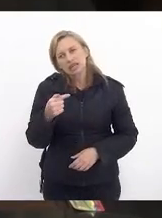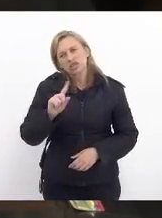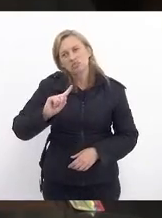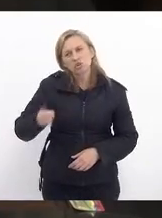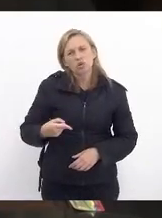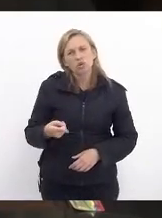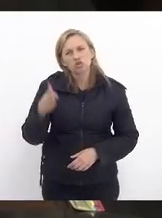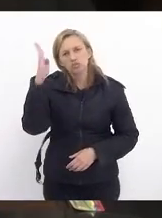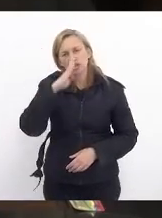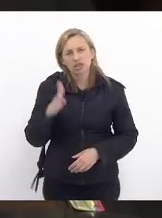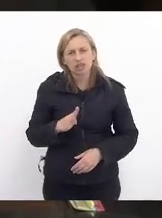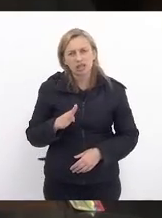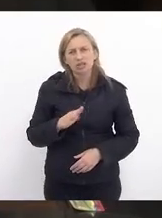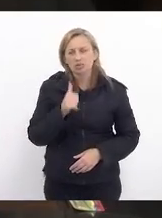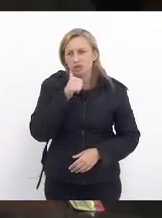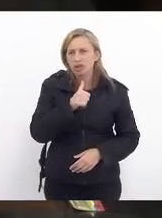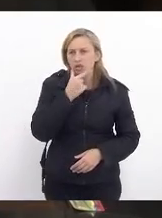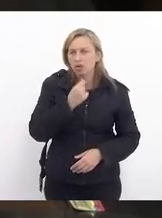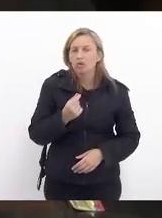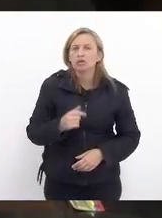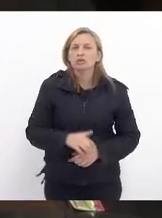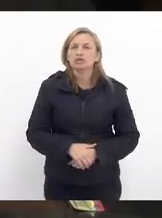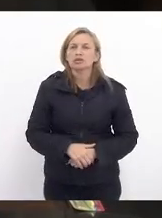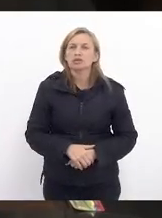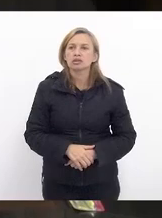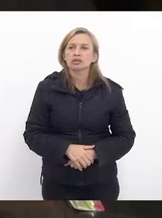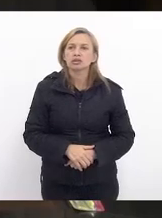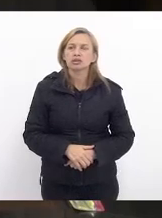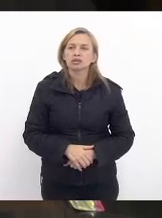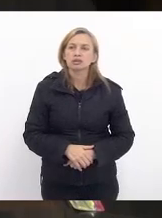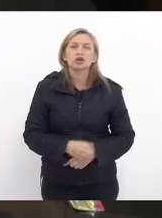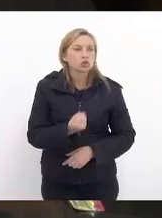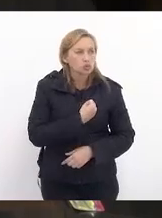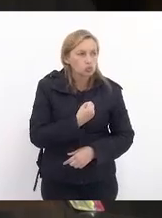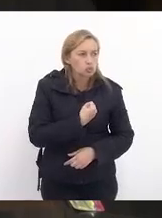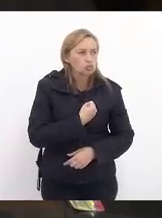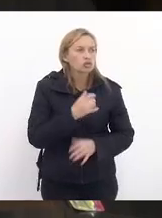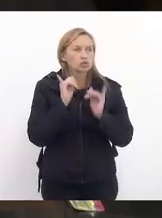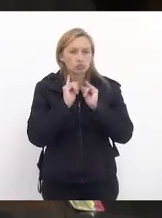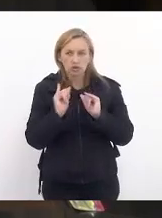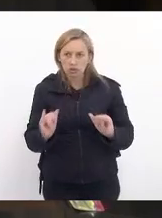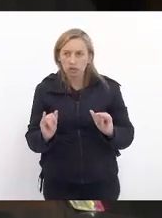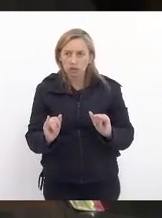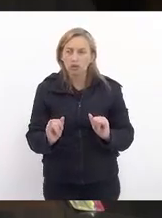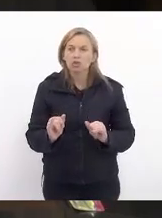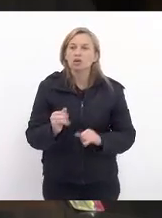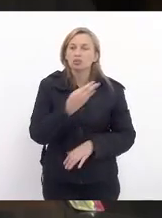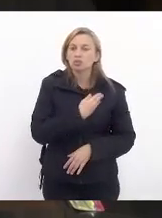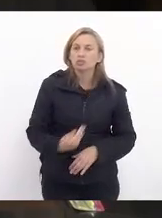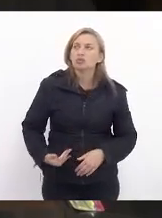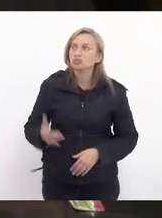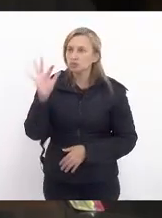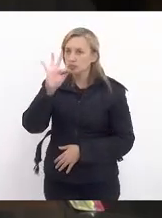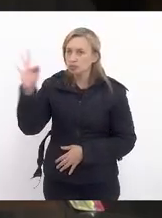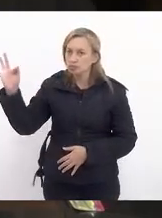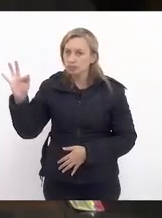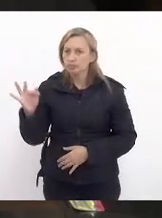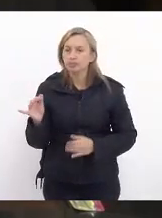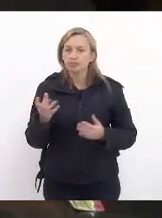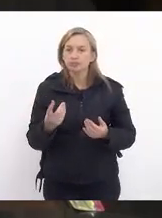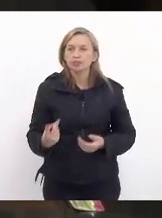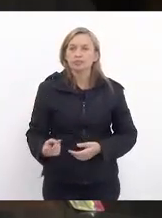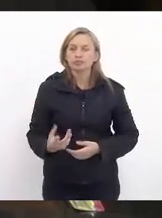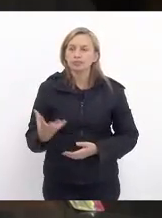de brasileiros e brasileiras que haviam sido número que havia sido anunciado pelo governo federal e que seriam